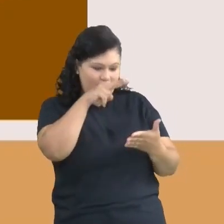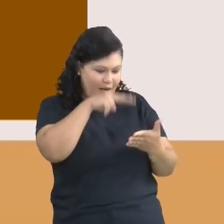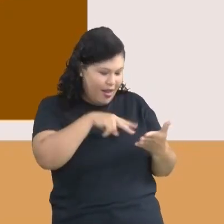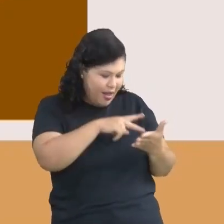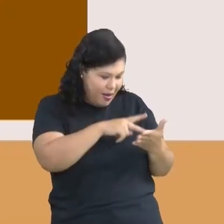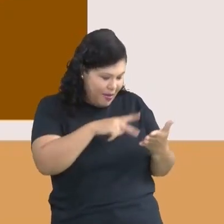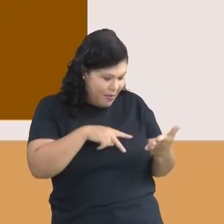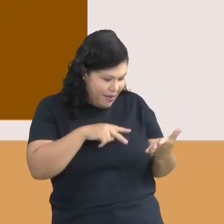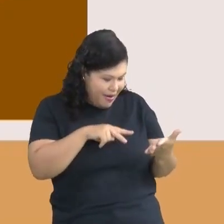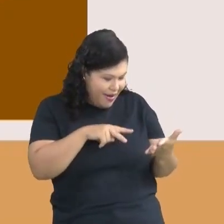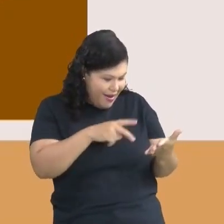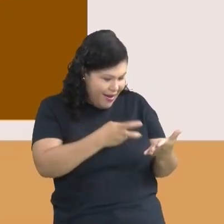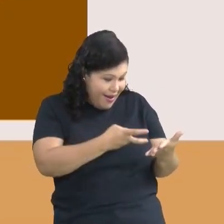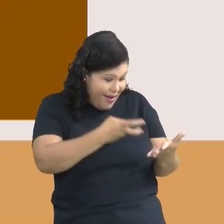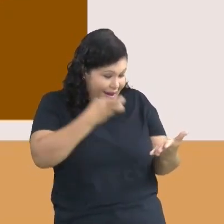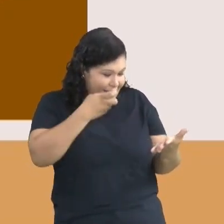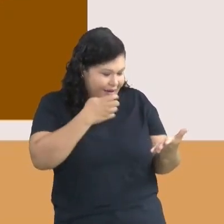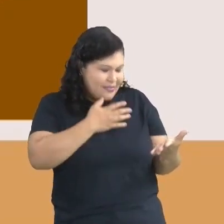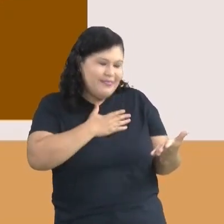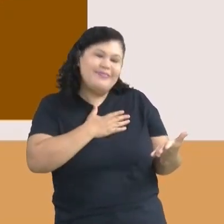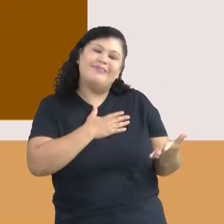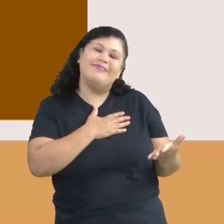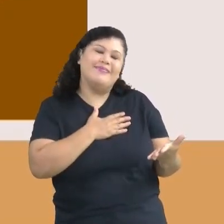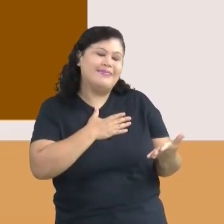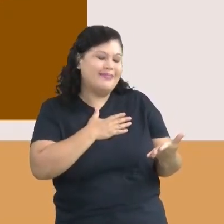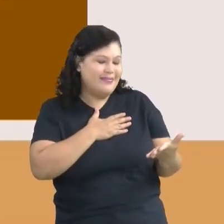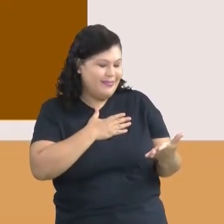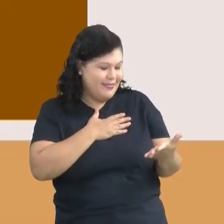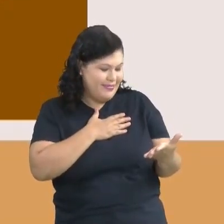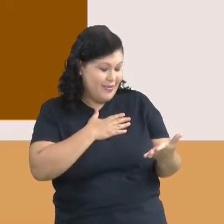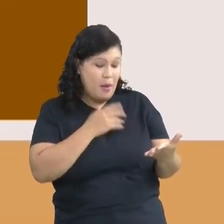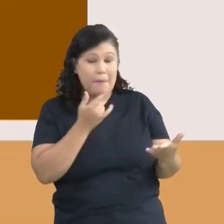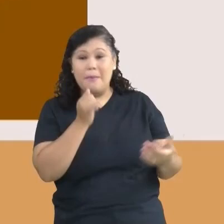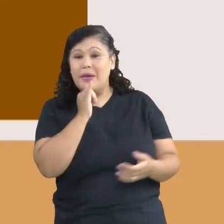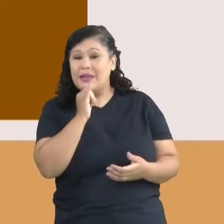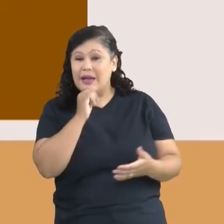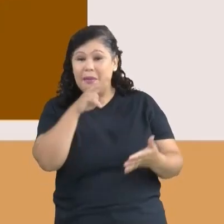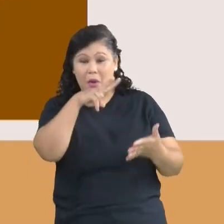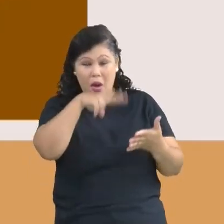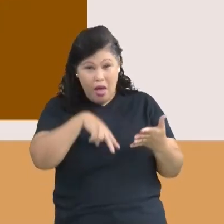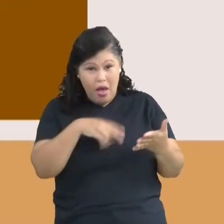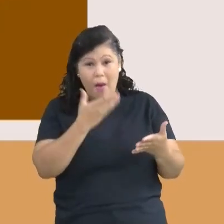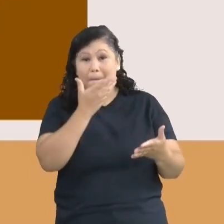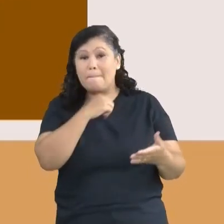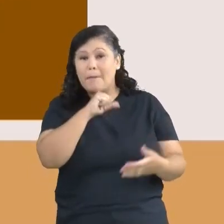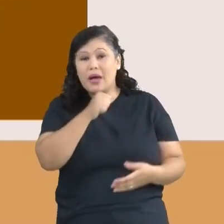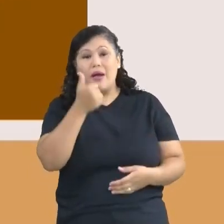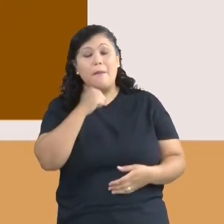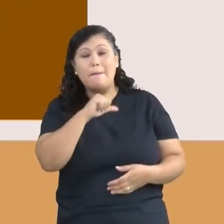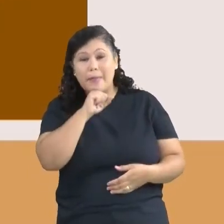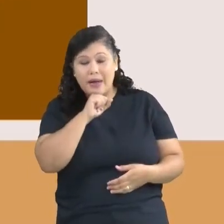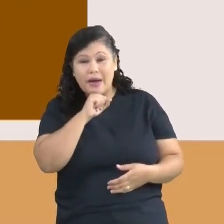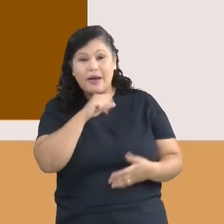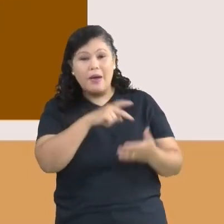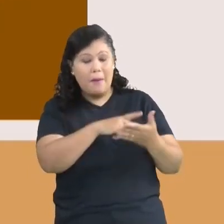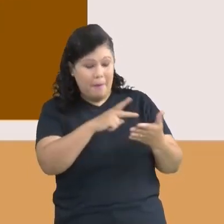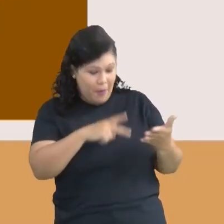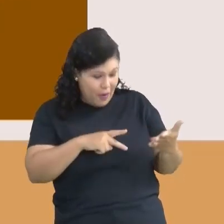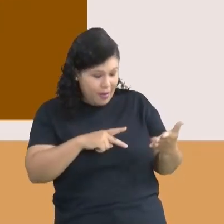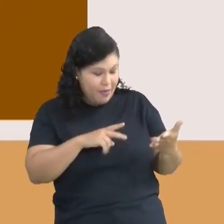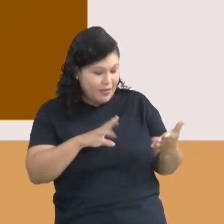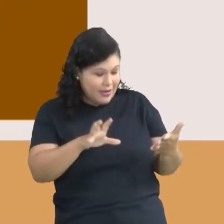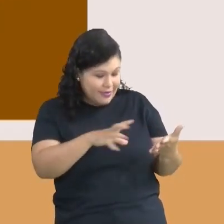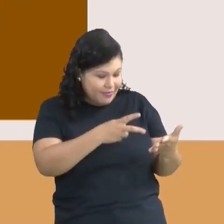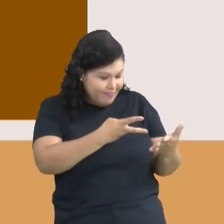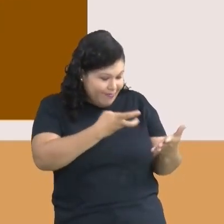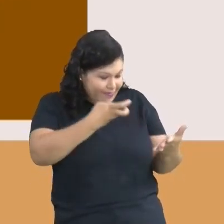coração? Você já leu um poema para sua mãe, para o seu pai ou para alguém que você ama muito? O poema, ele também sente,